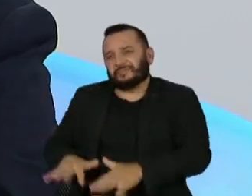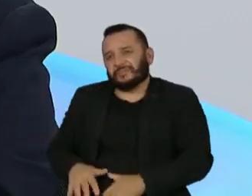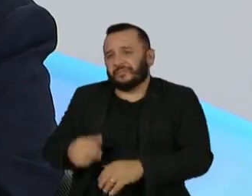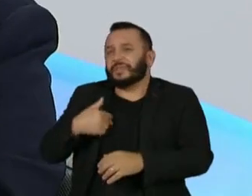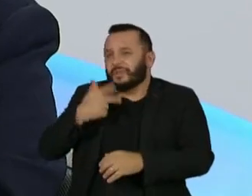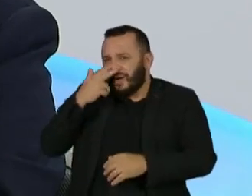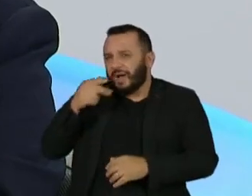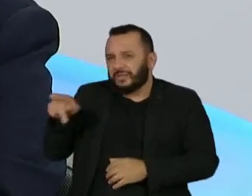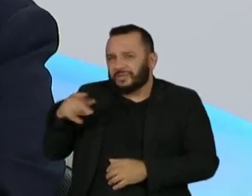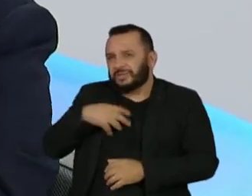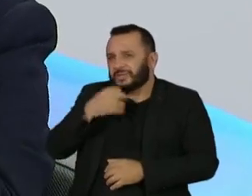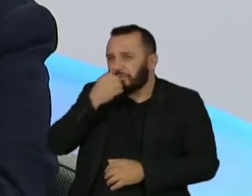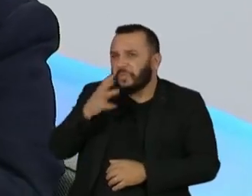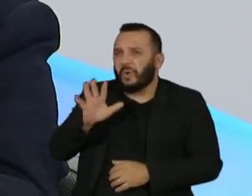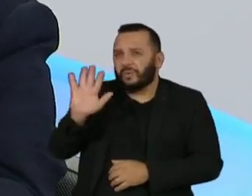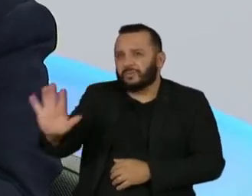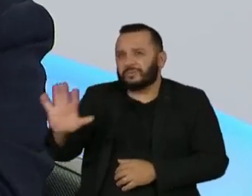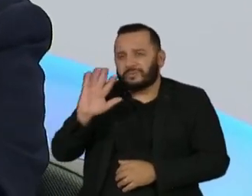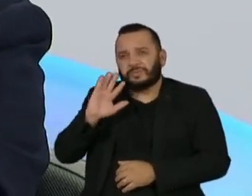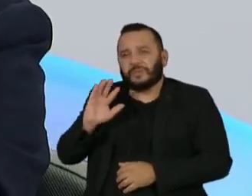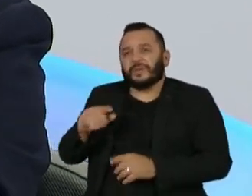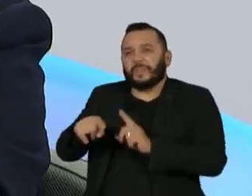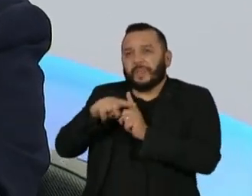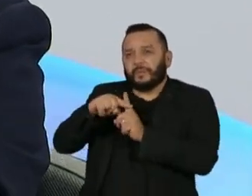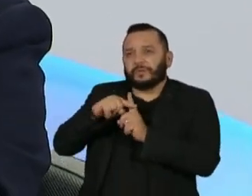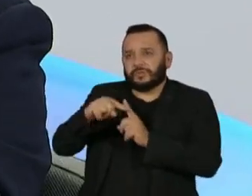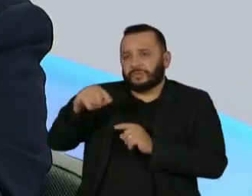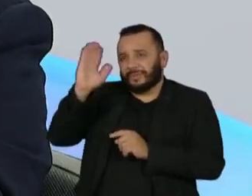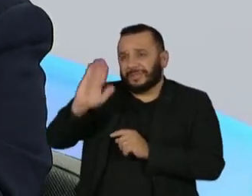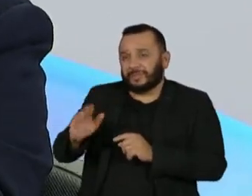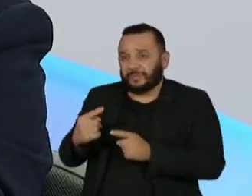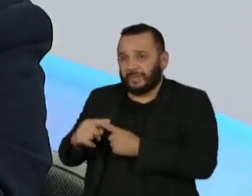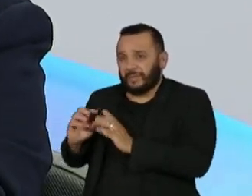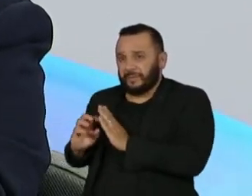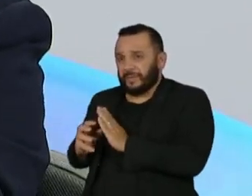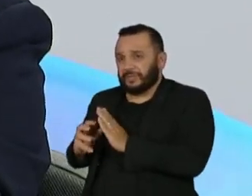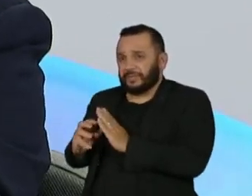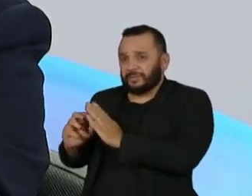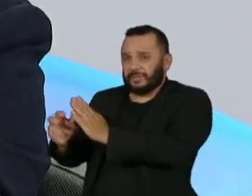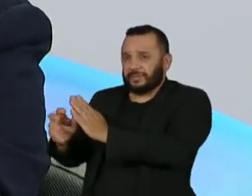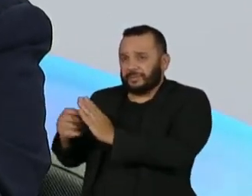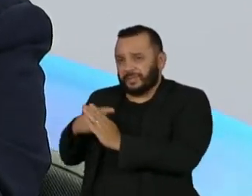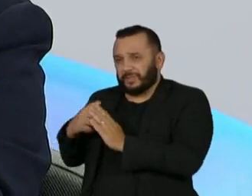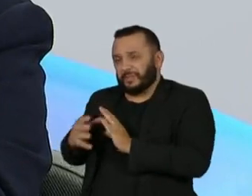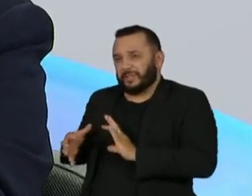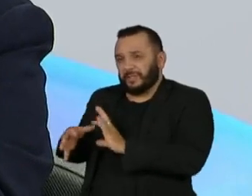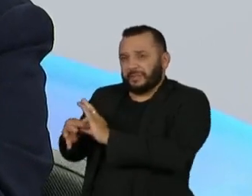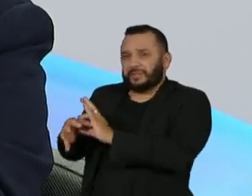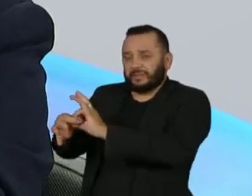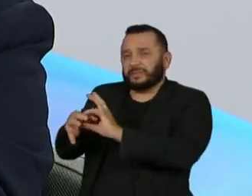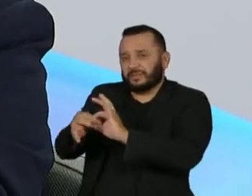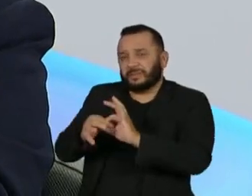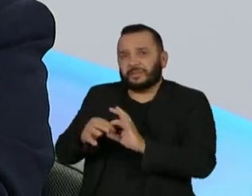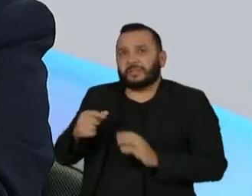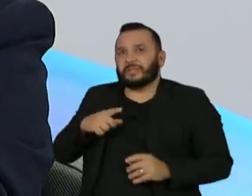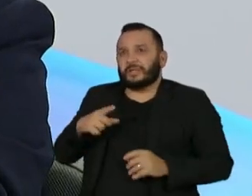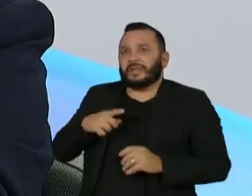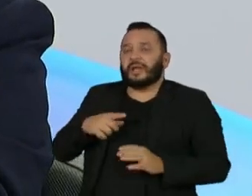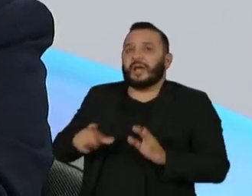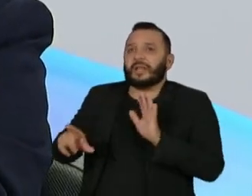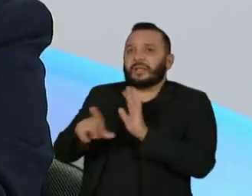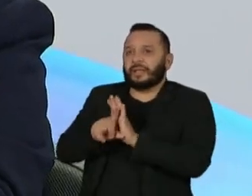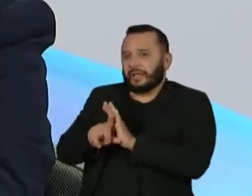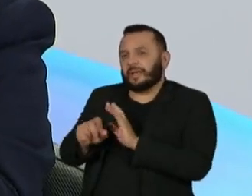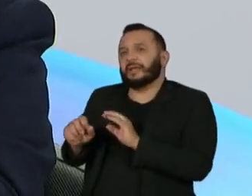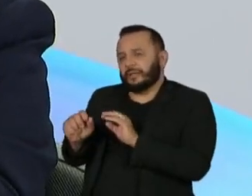rumo certo isso vai ser muito positivo no país e mais quando elas fazem a fusão os poucos quadros que ela tem a lei